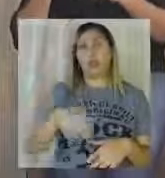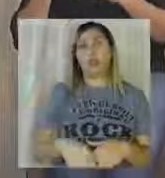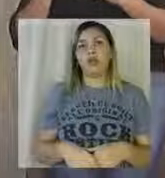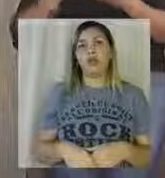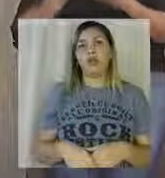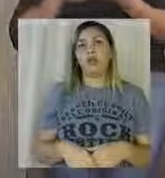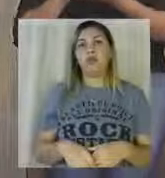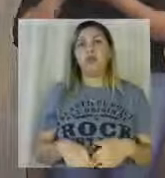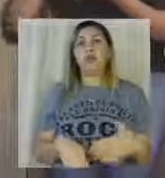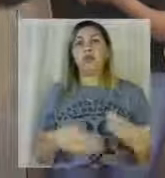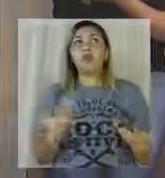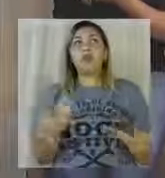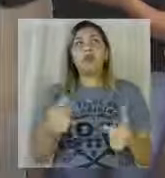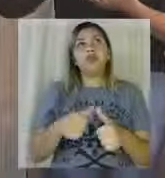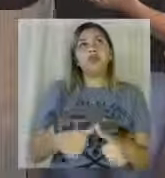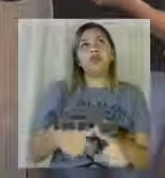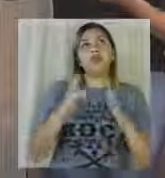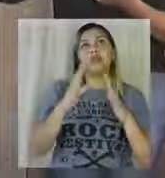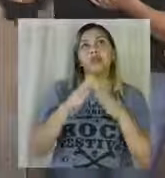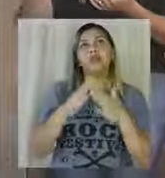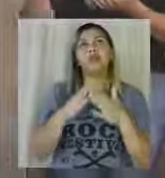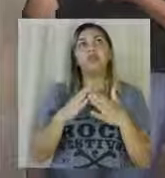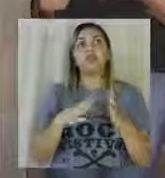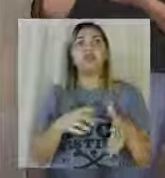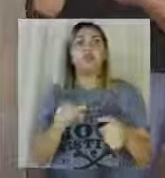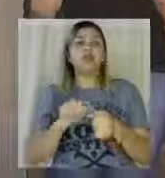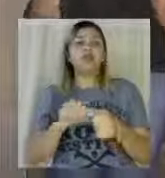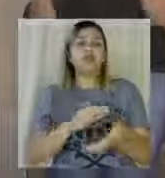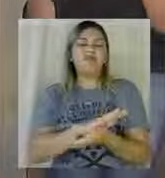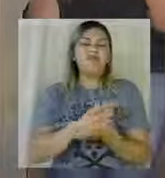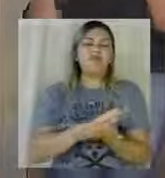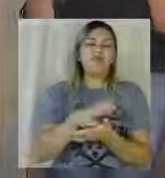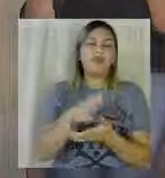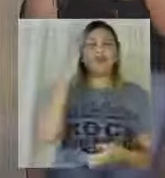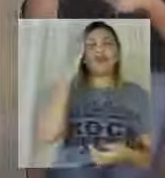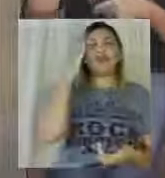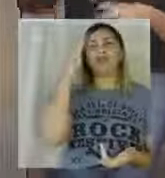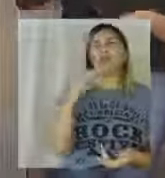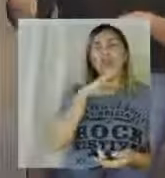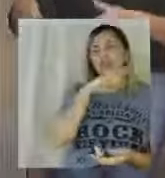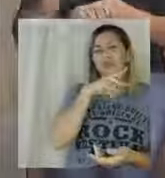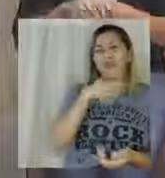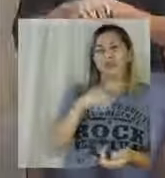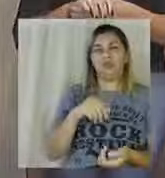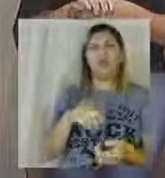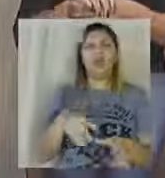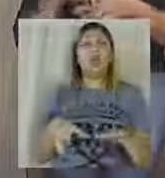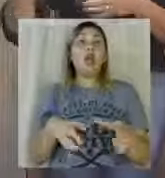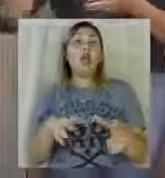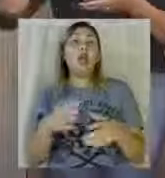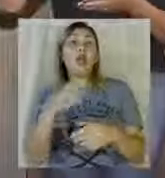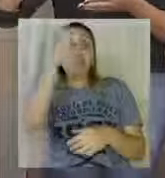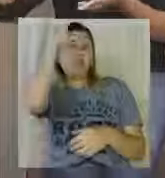Quando eu fico em casa sem fazer nada, eu fico pensando, é muito ruim. Aí a minha tia me chama para trabalhar e eu